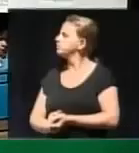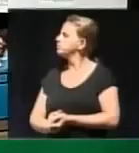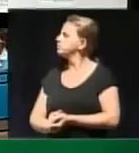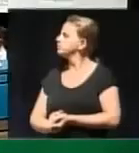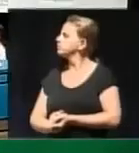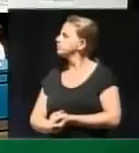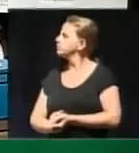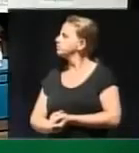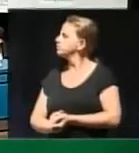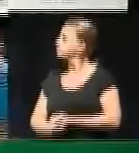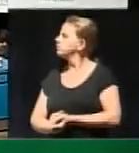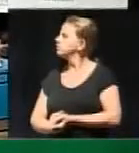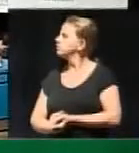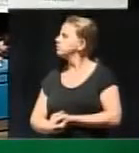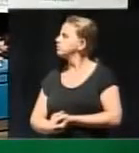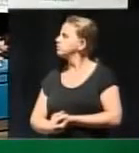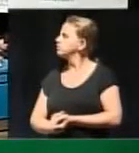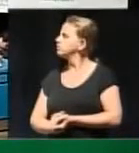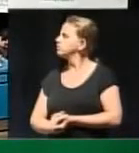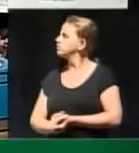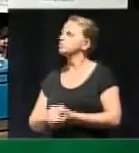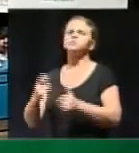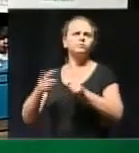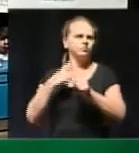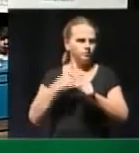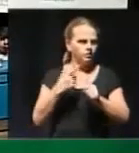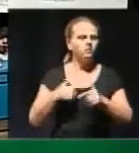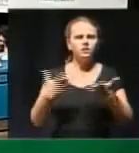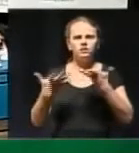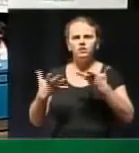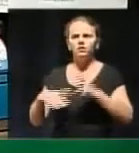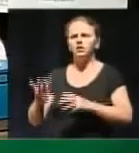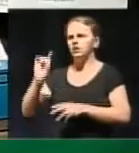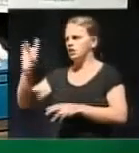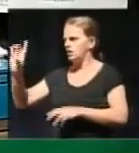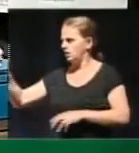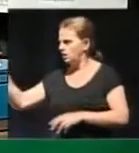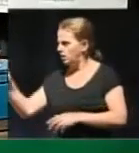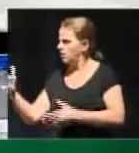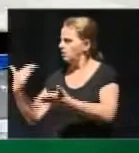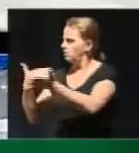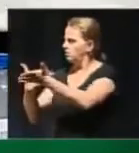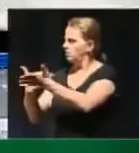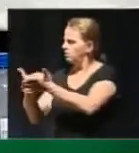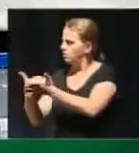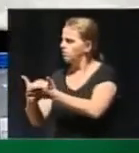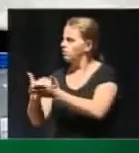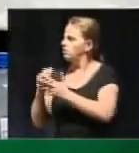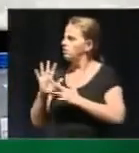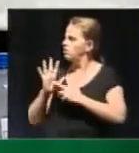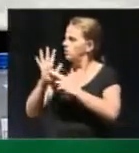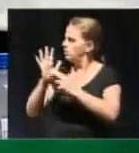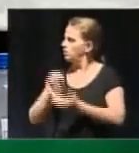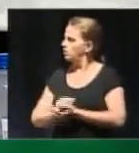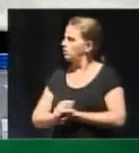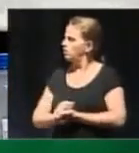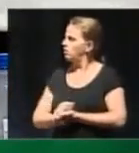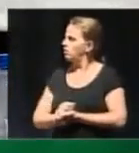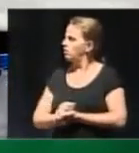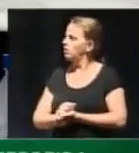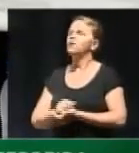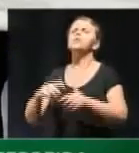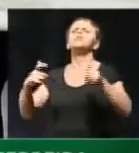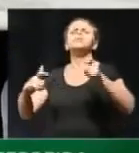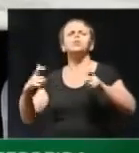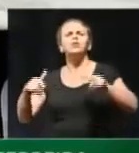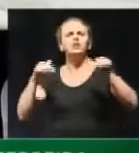eu gostaria que cada um, no início da sua apresentação, fizesse uma explanação de onde